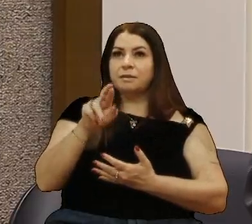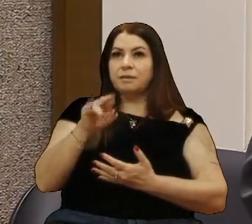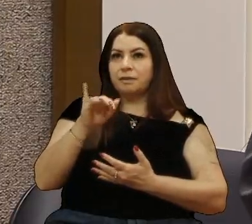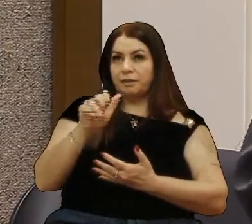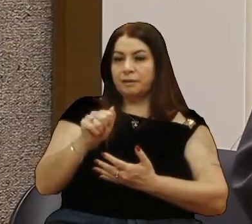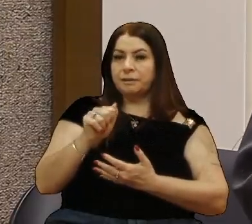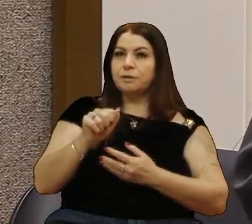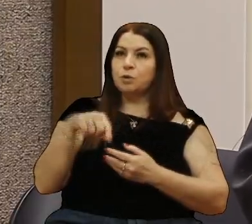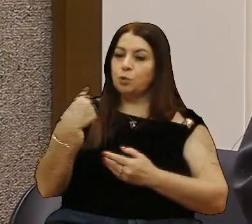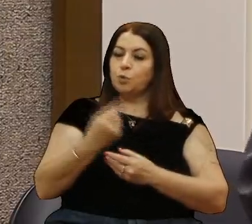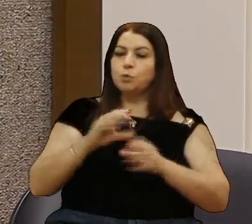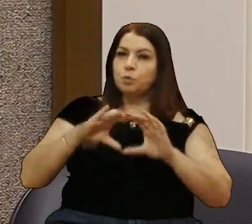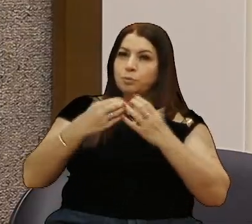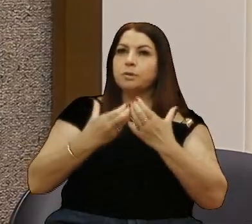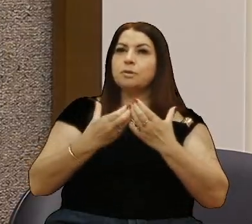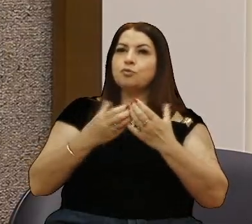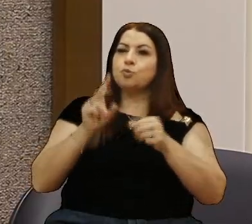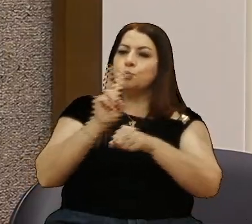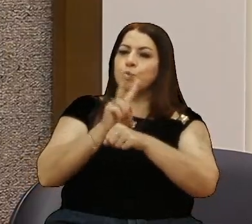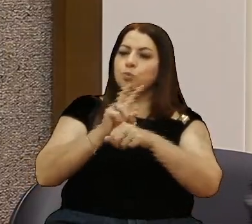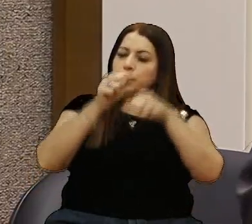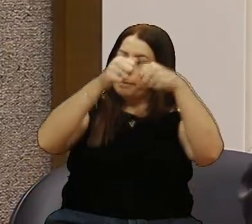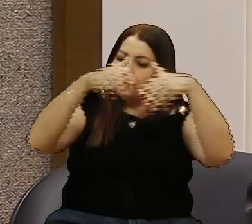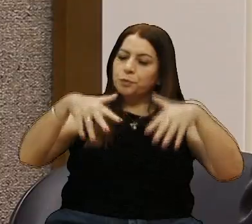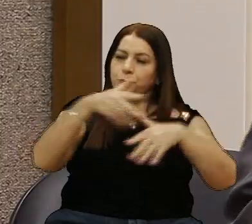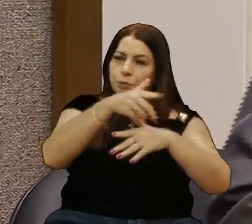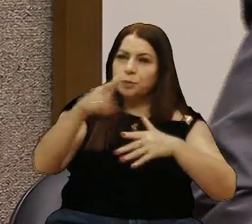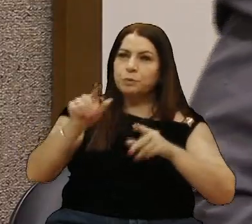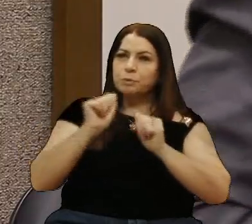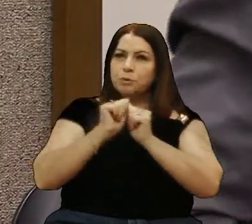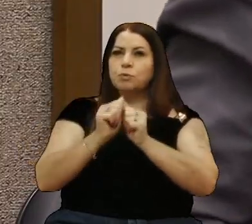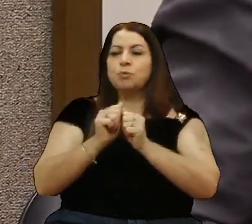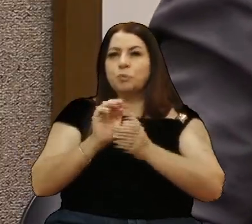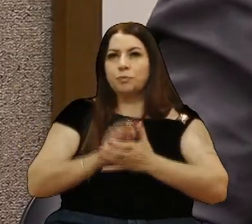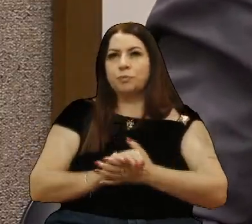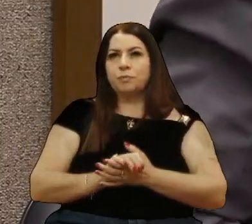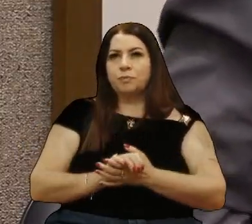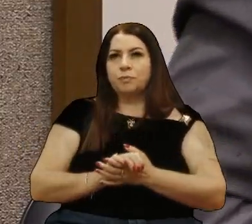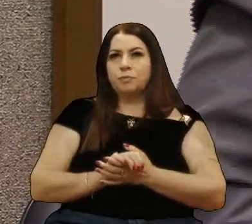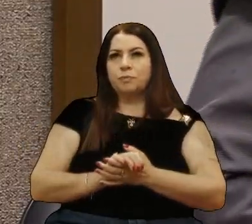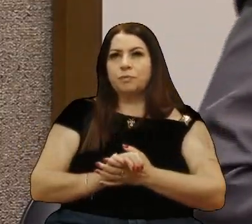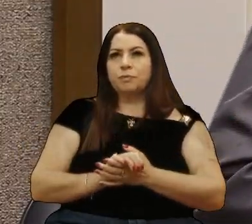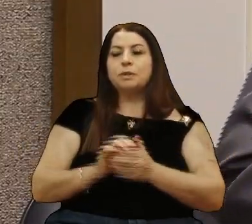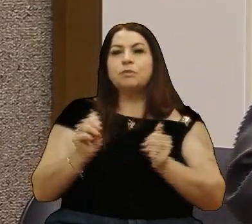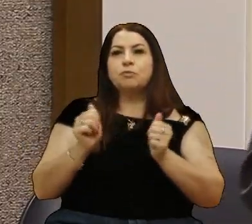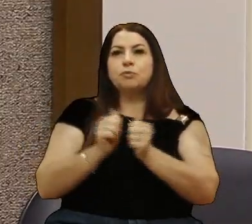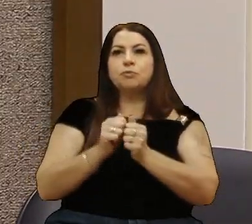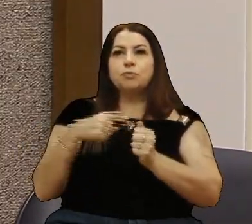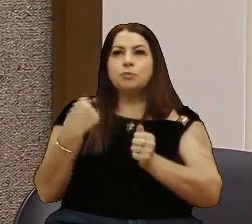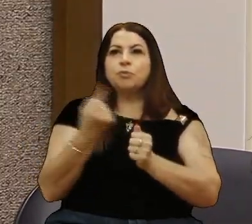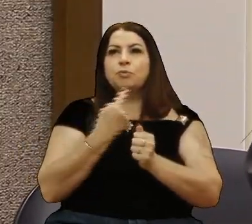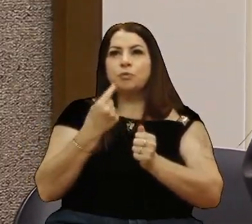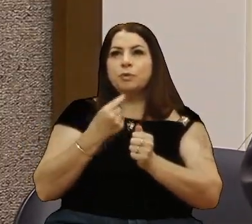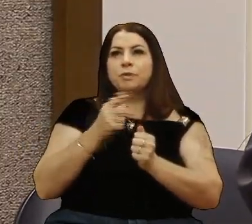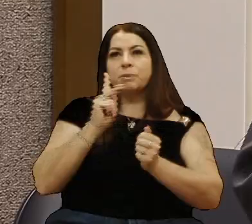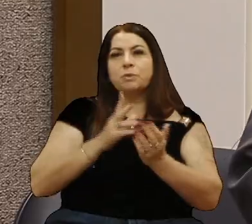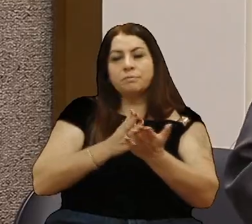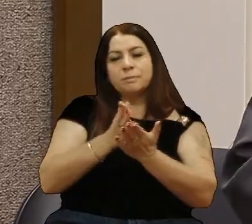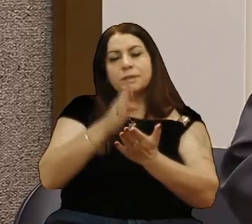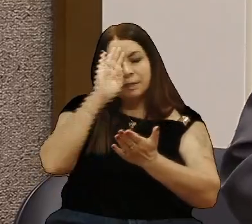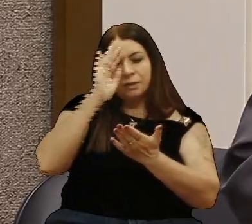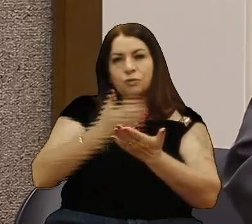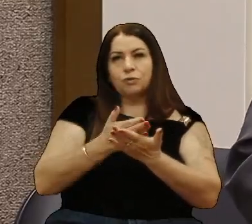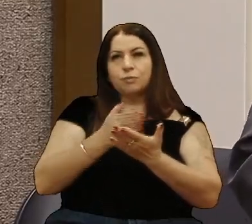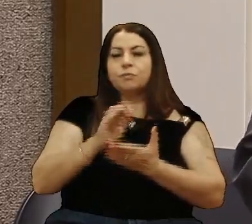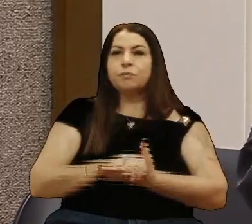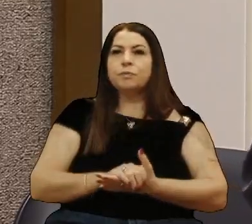nossa comunidade. Então, que ela proteja o senhor para estar sempre junto aos nossos fiéis. Eu